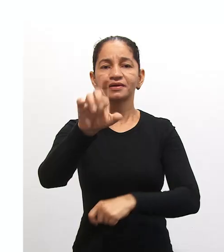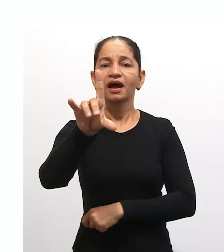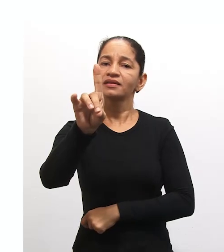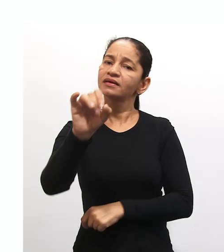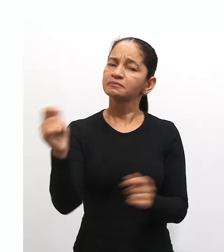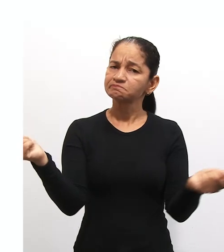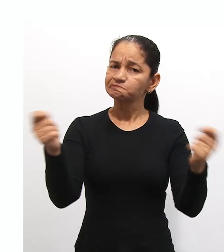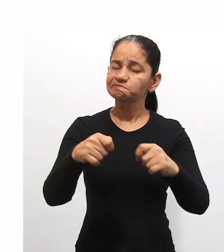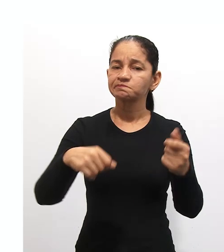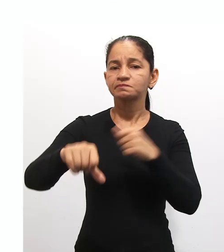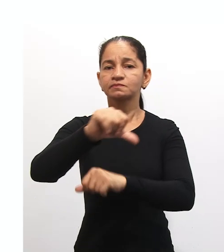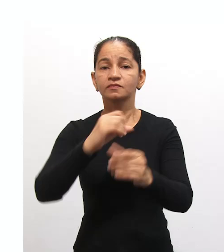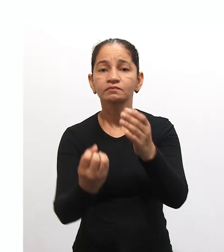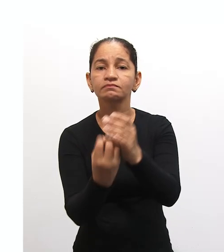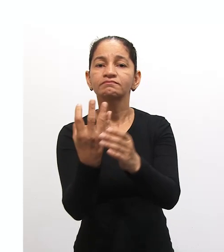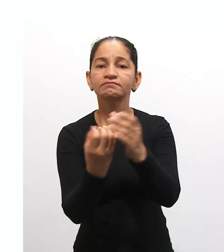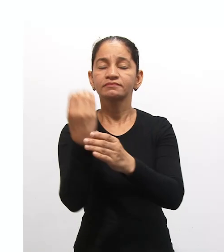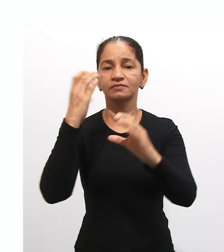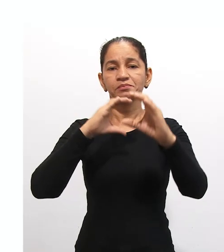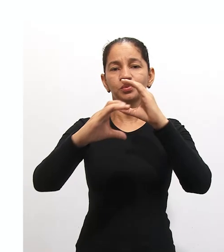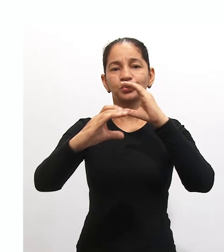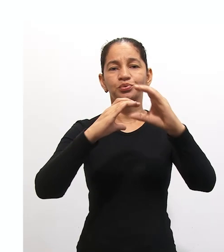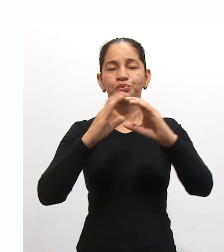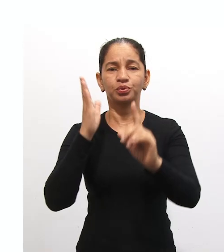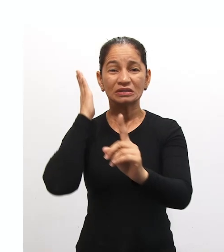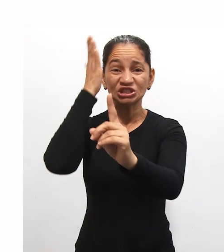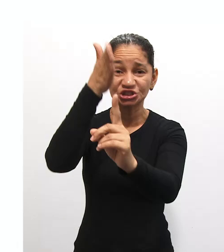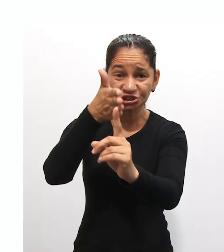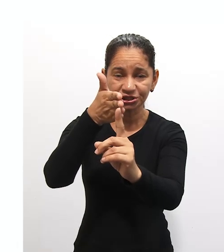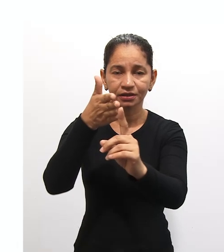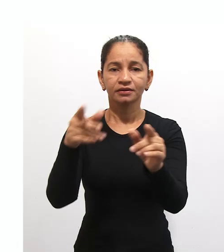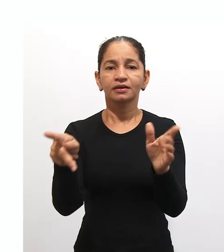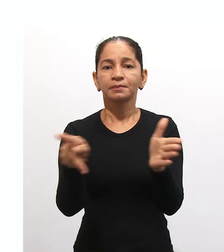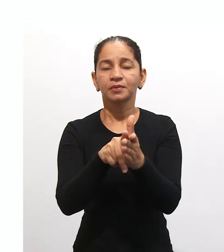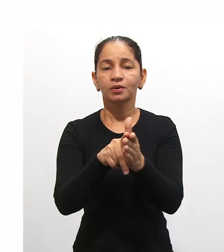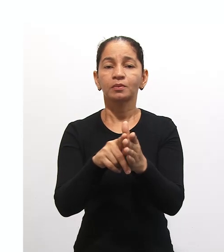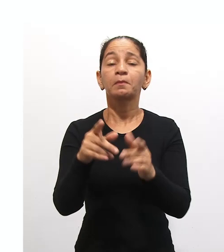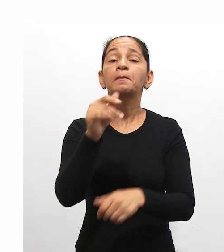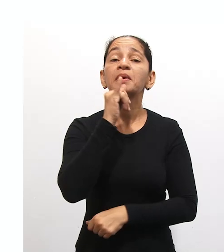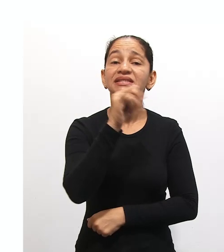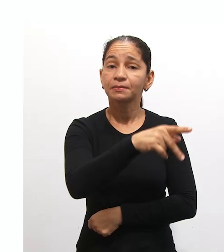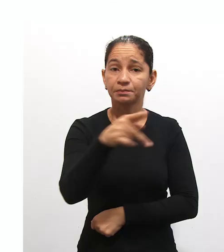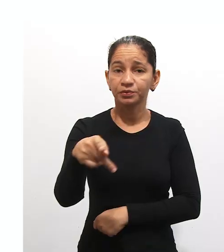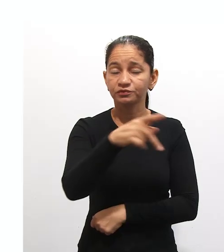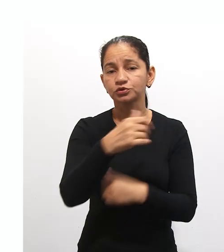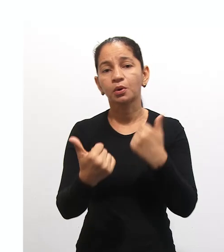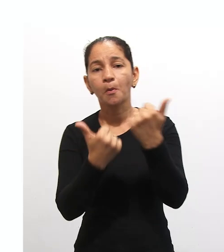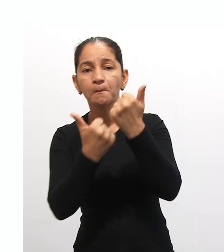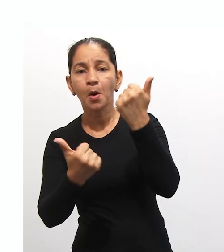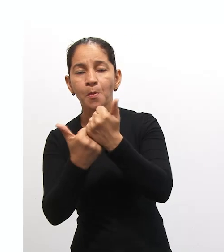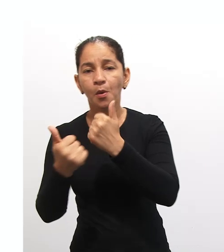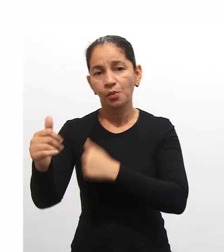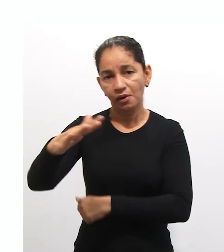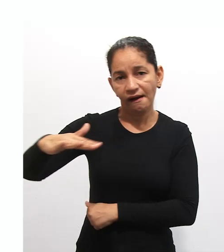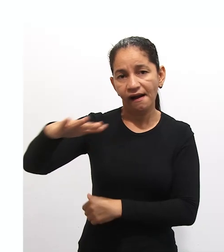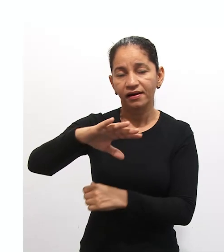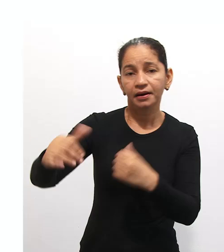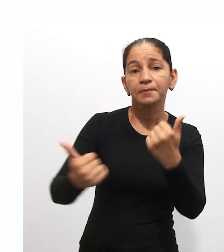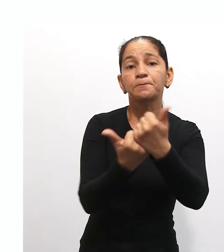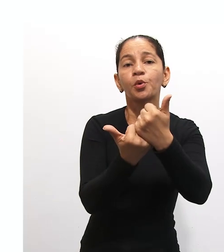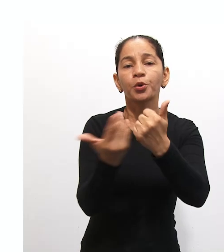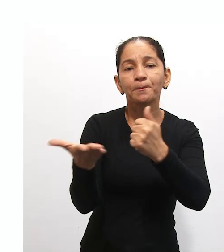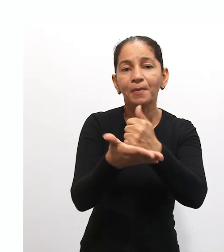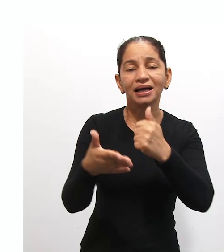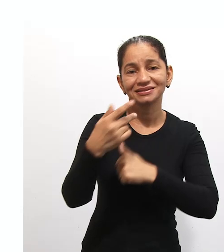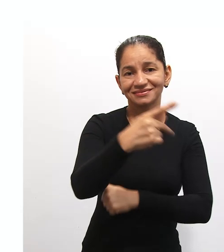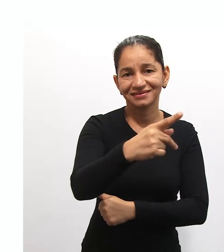criar condições para a comunicação fluida e significativa, conectando ali os docentes e os tutores, estudantes e